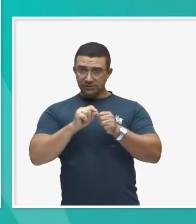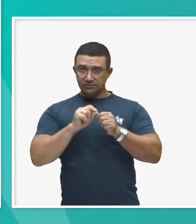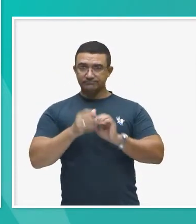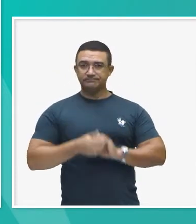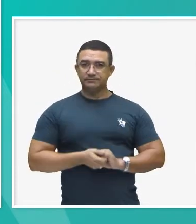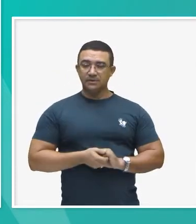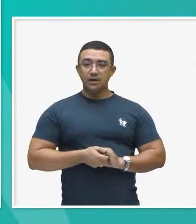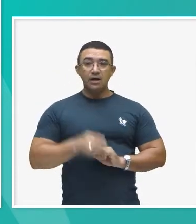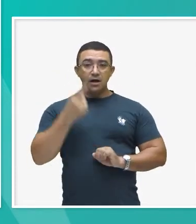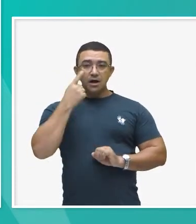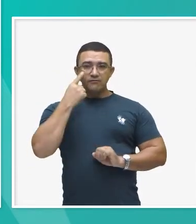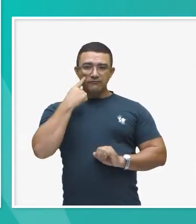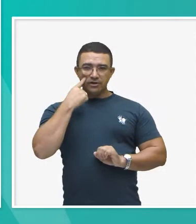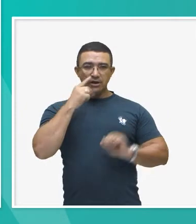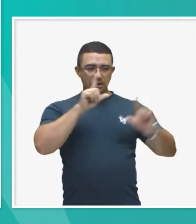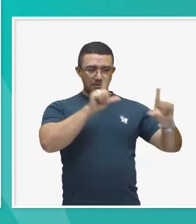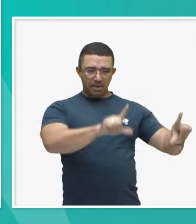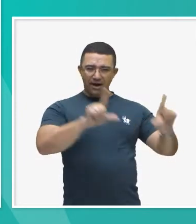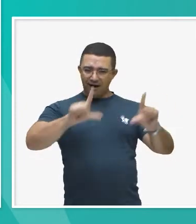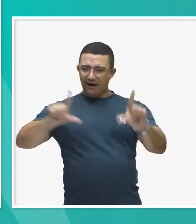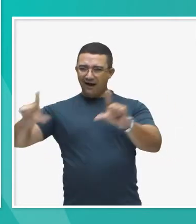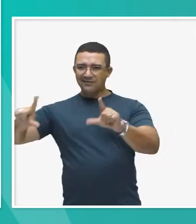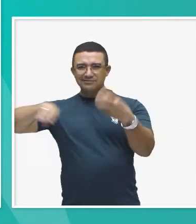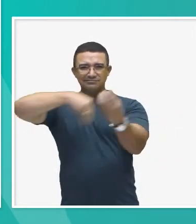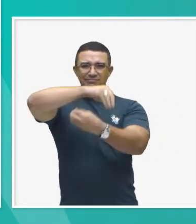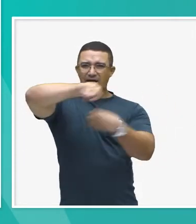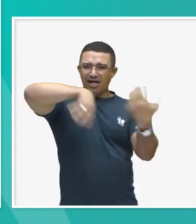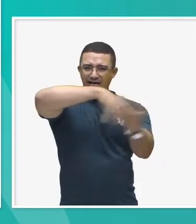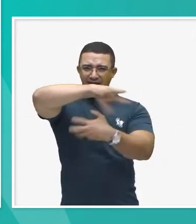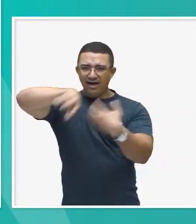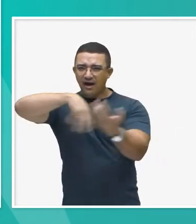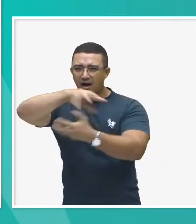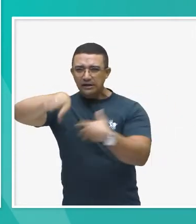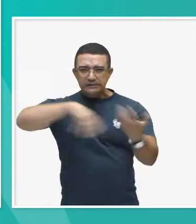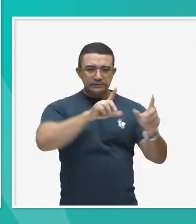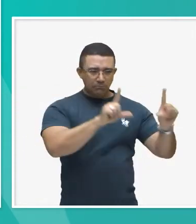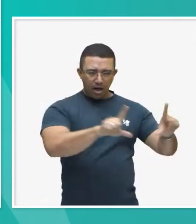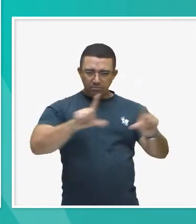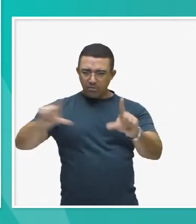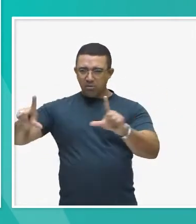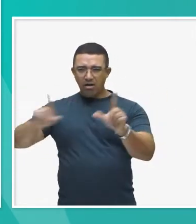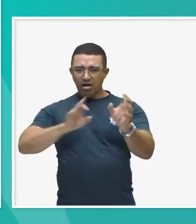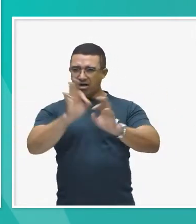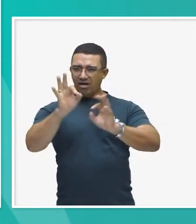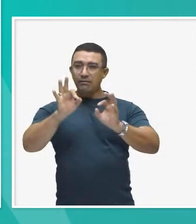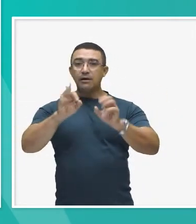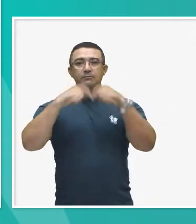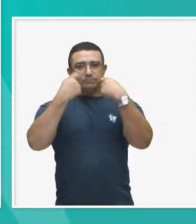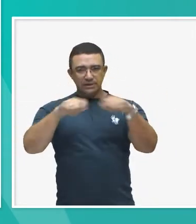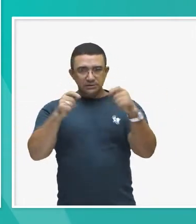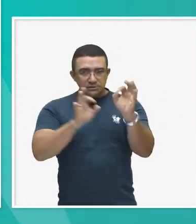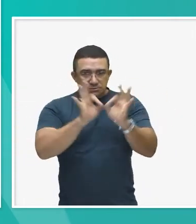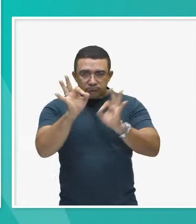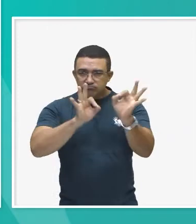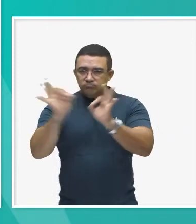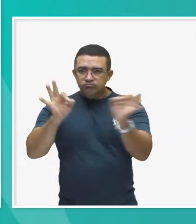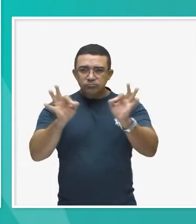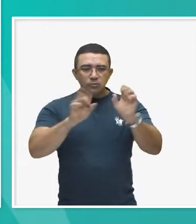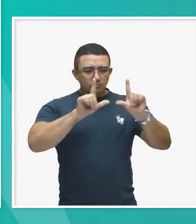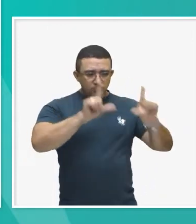aparecer uma ordem de imagens aleatória e que está desorganizada e vocês terão